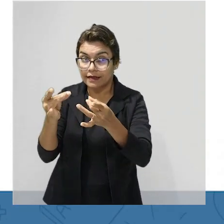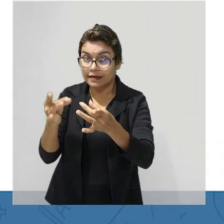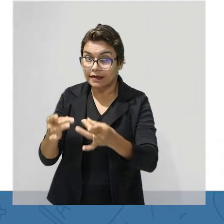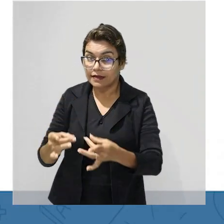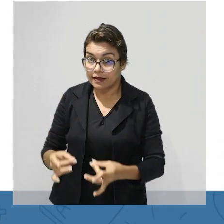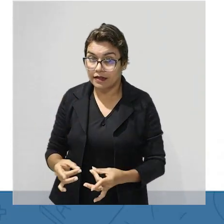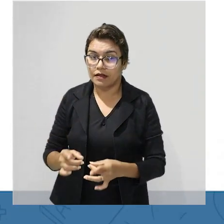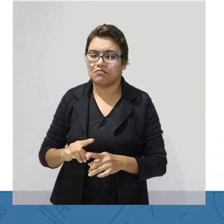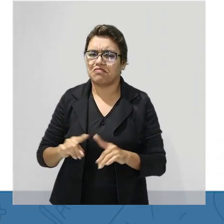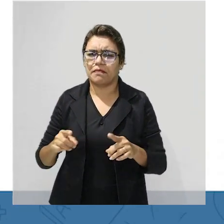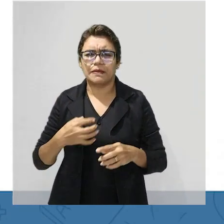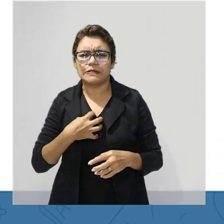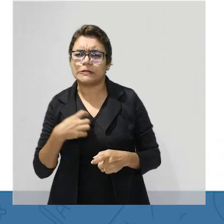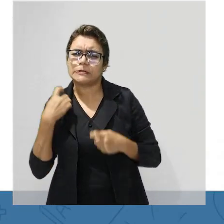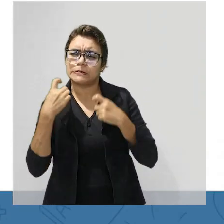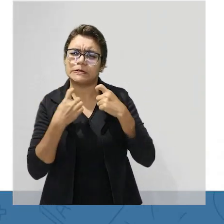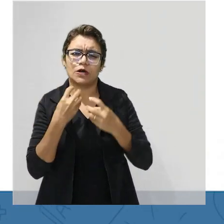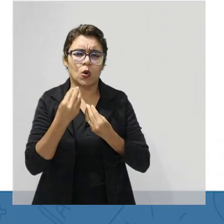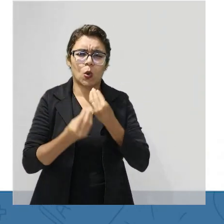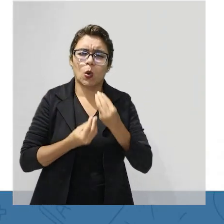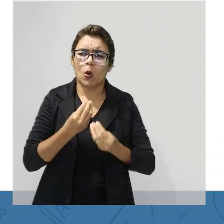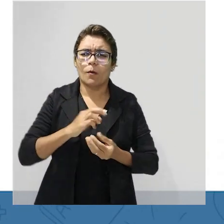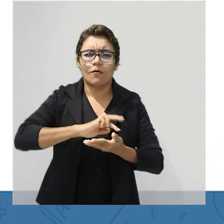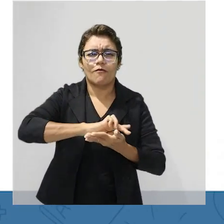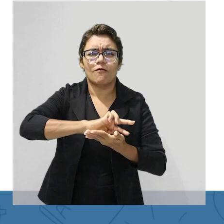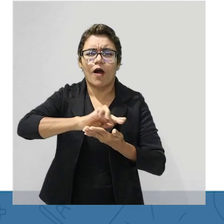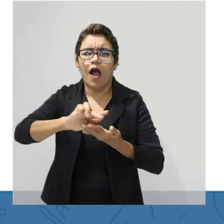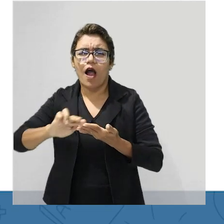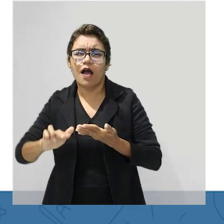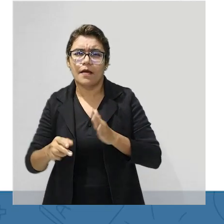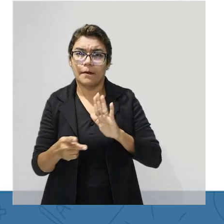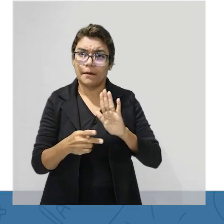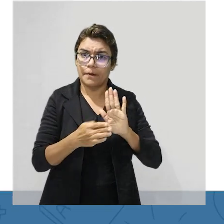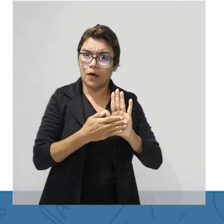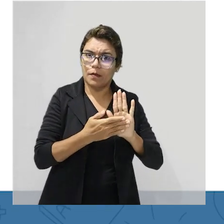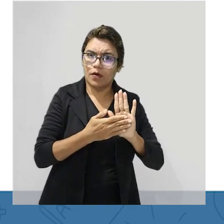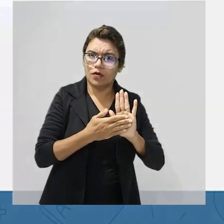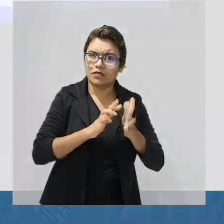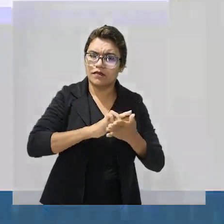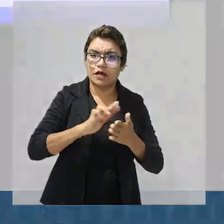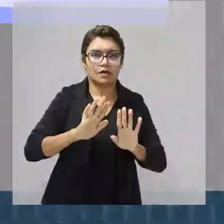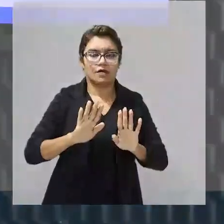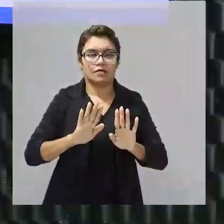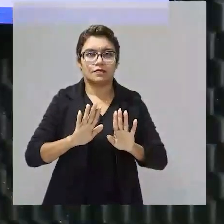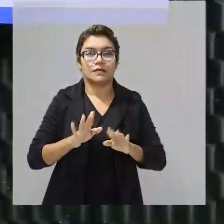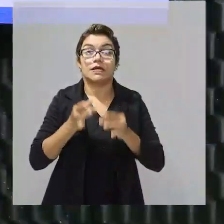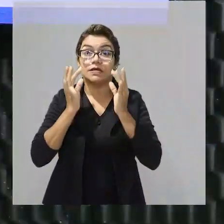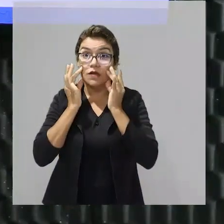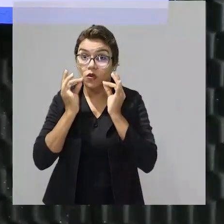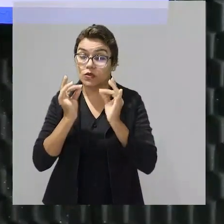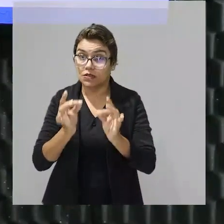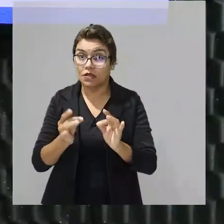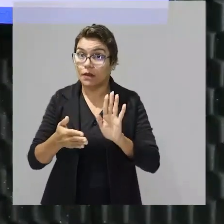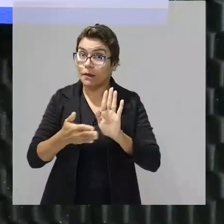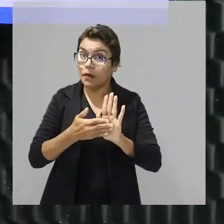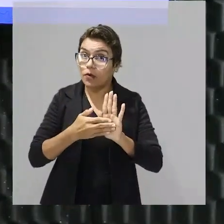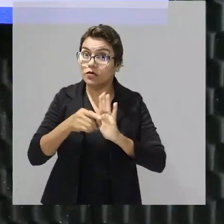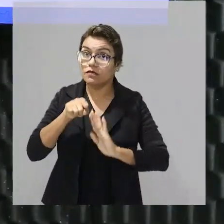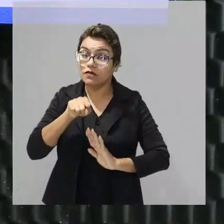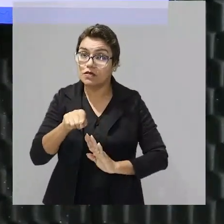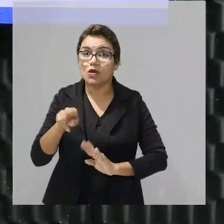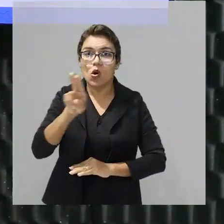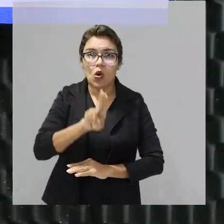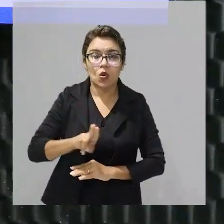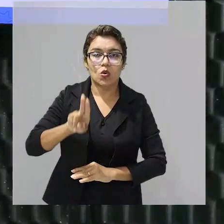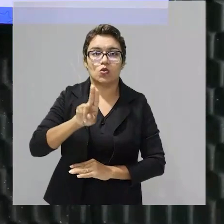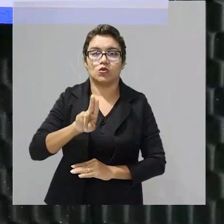consequência. Deixem bem claro o que é causa e o que é consequência. Os verbos que vão agir, que